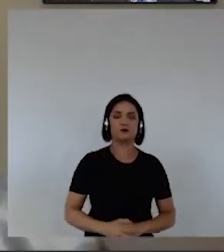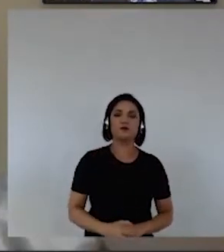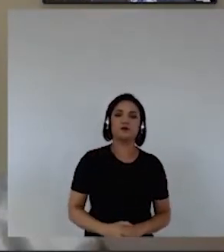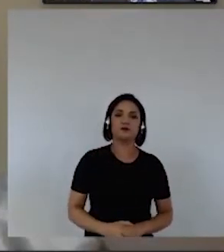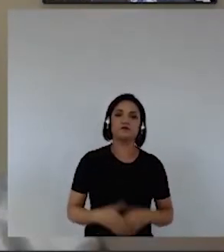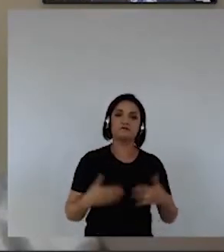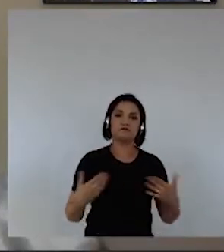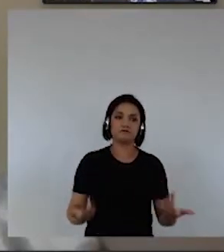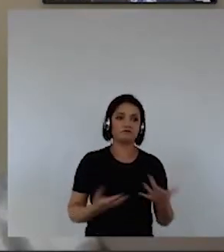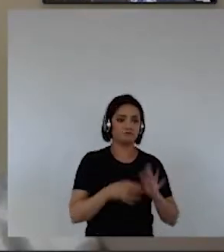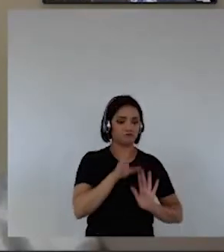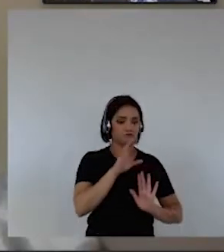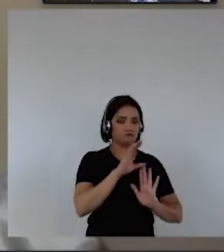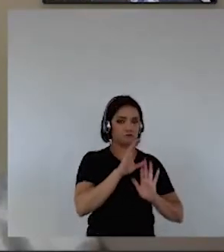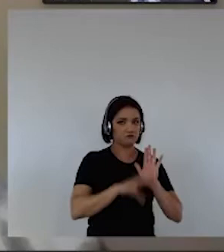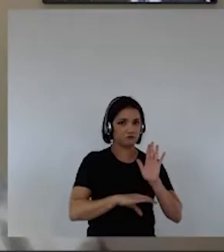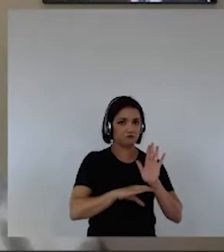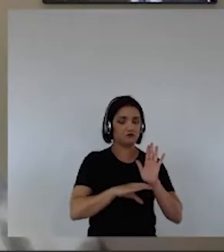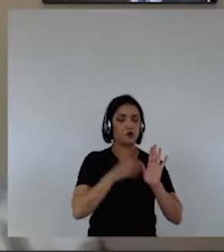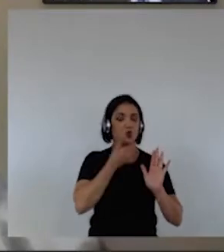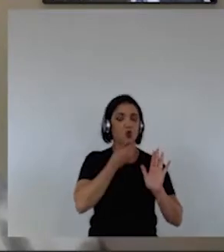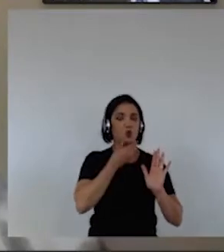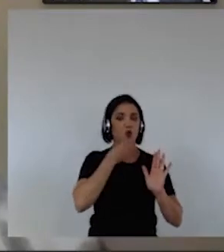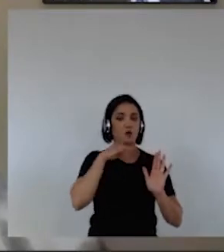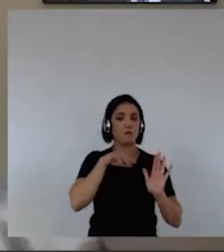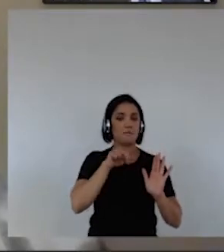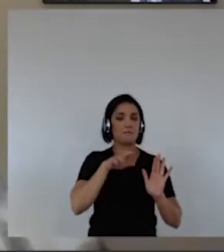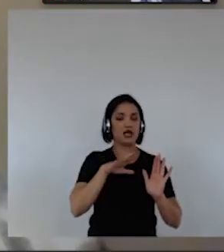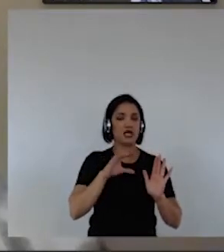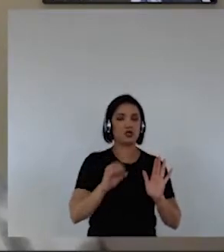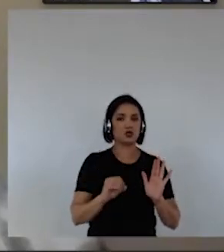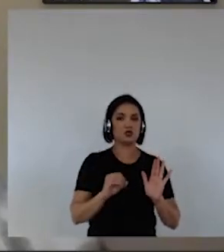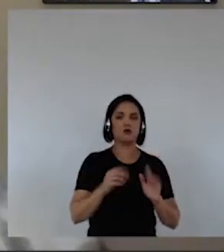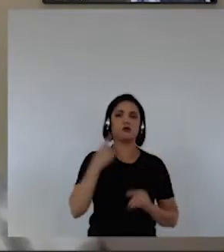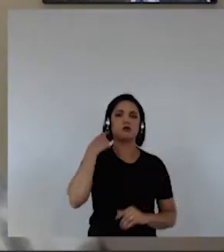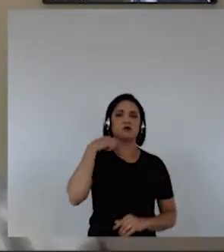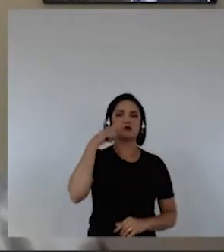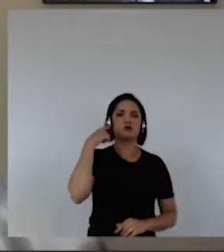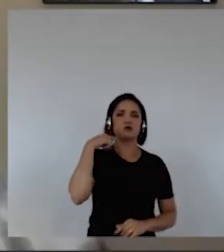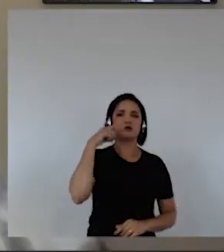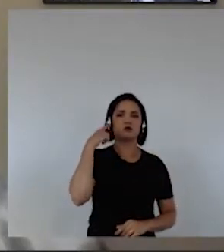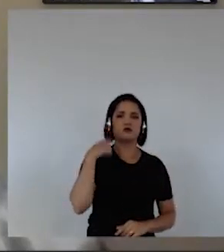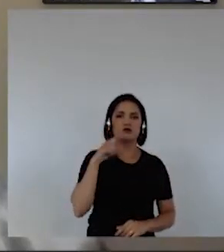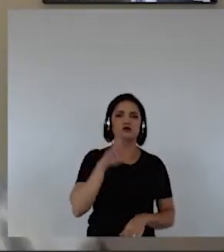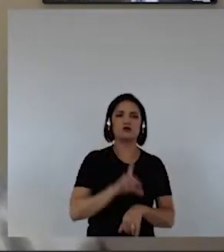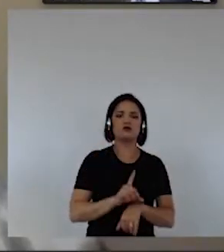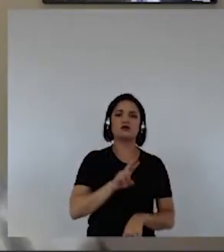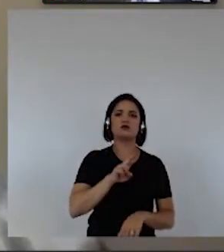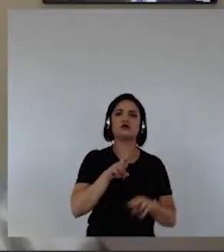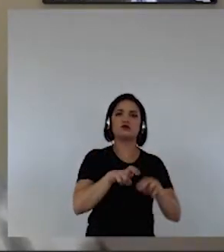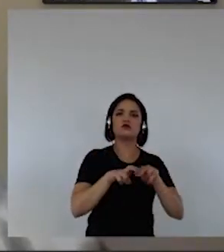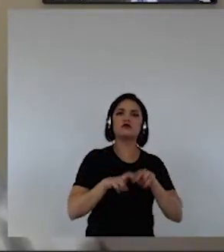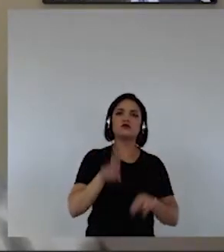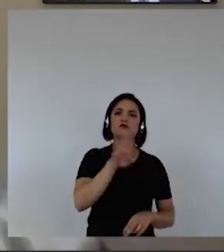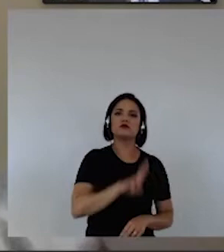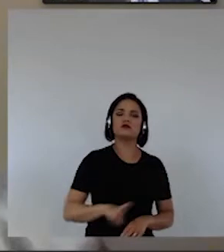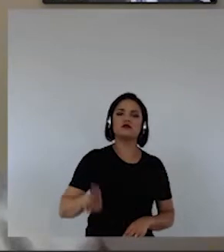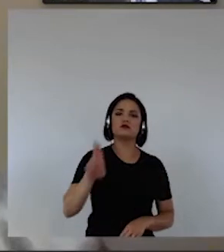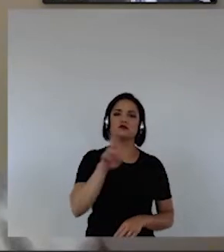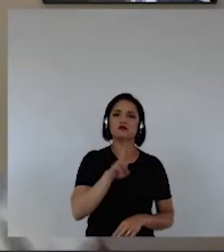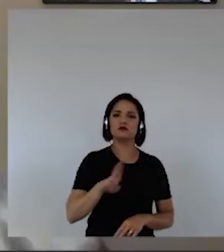Passo a leitura do currículo do Dr. Márcio Guimarães, advogado, doutor pela Universidade